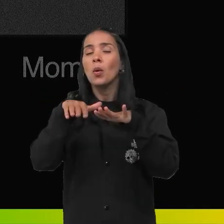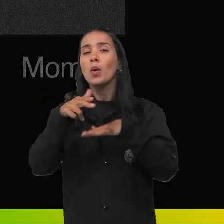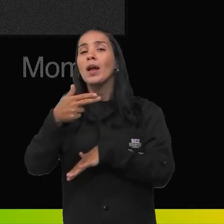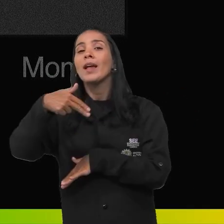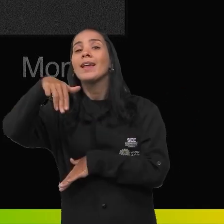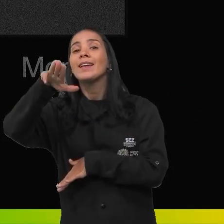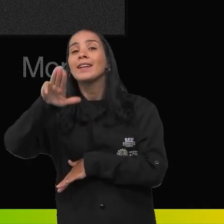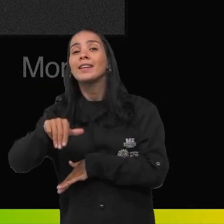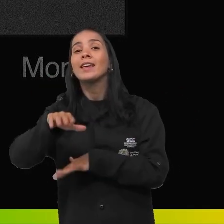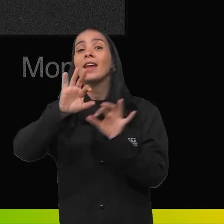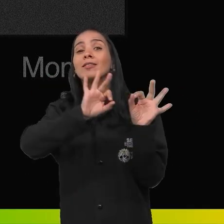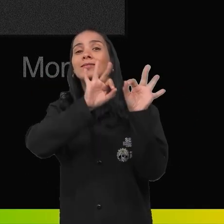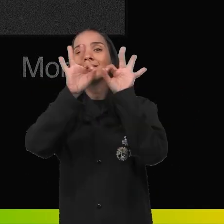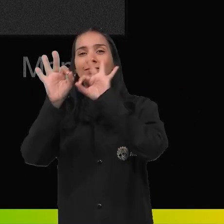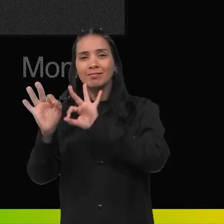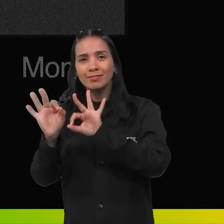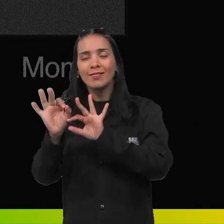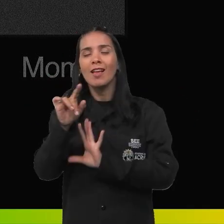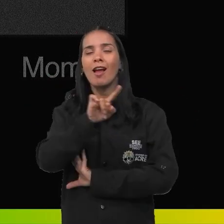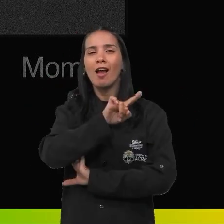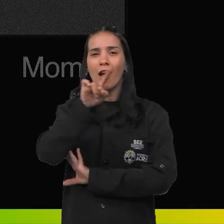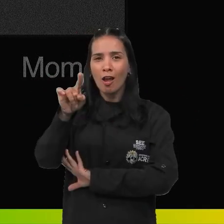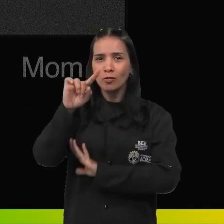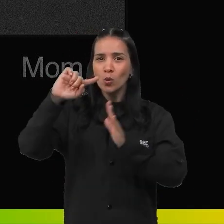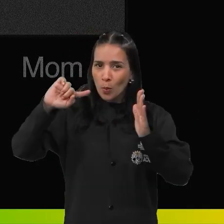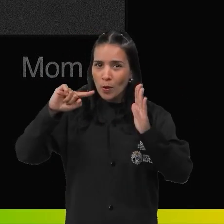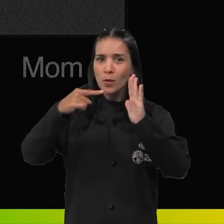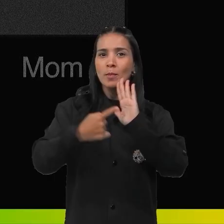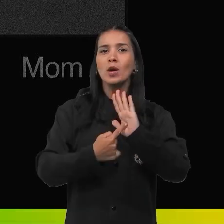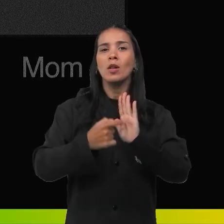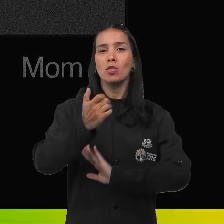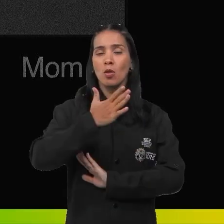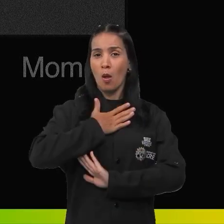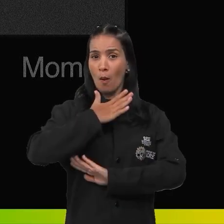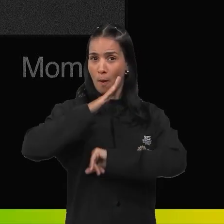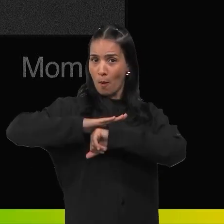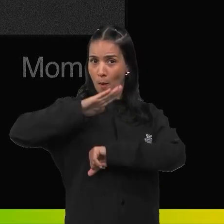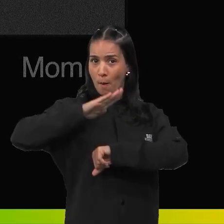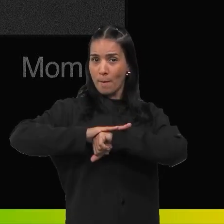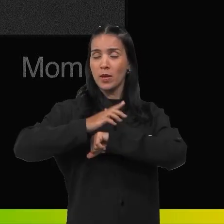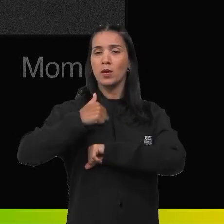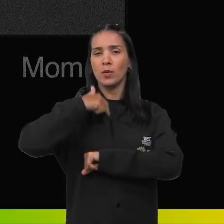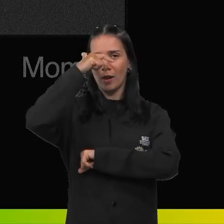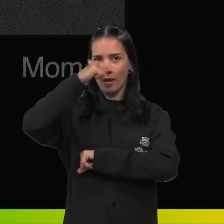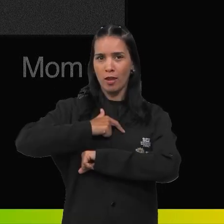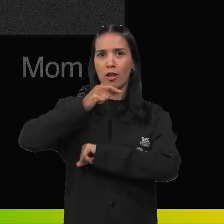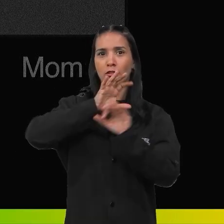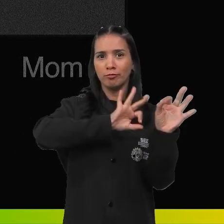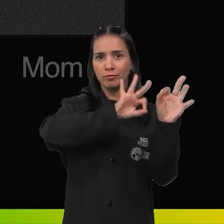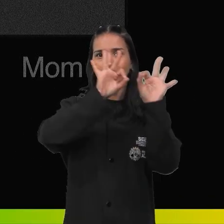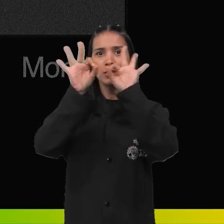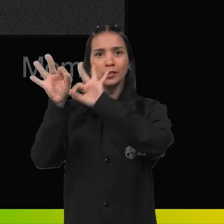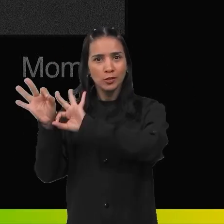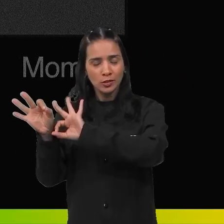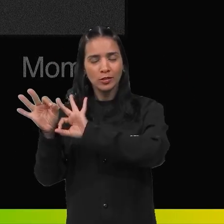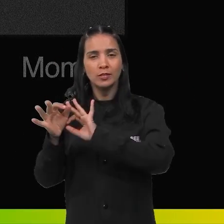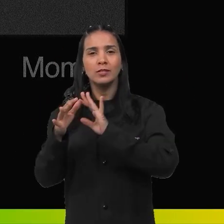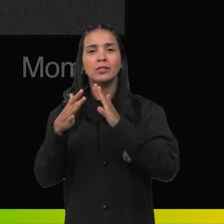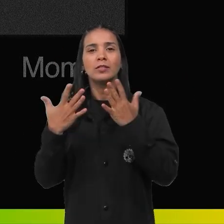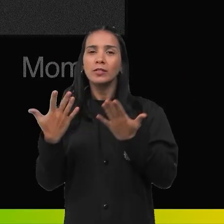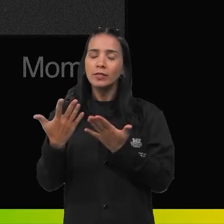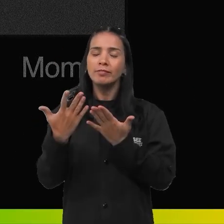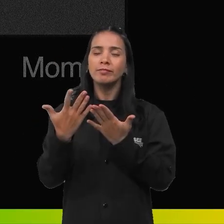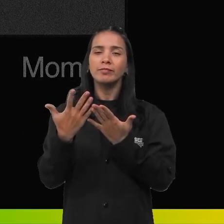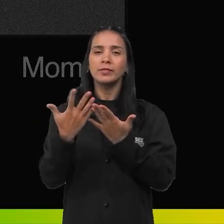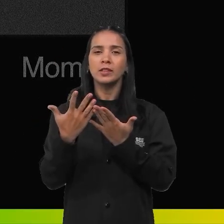assistindo? E aí você vai lá e clica no seu perfil para entrar nessa plataforma. E